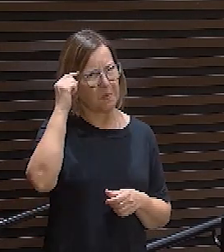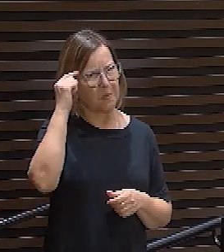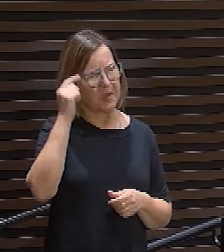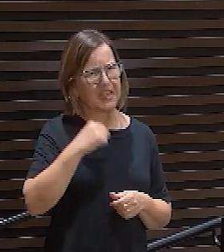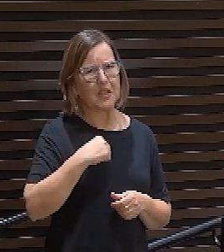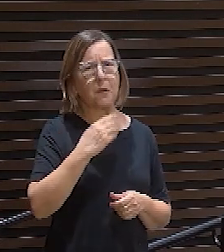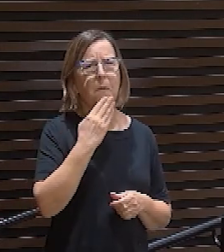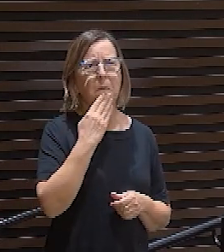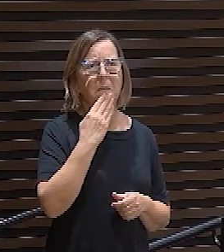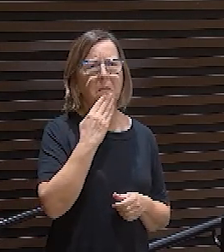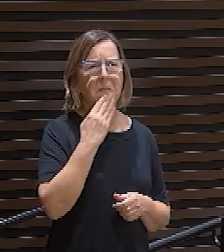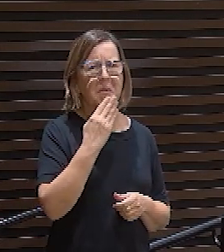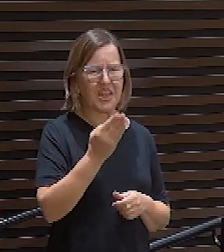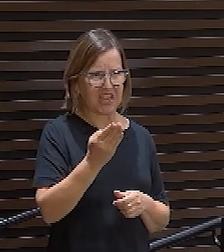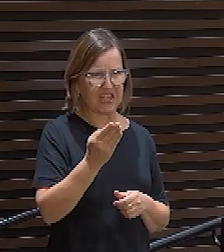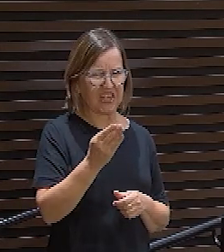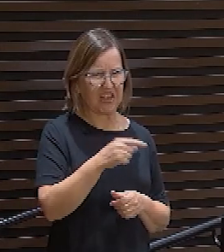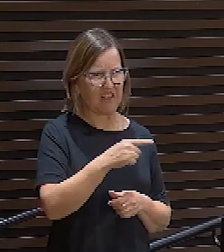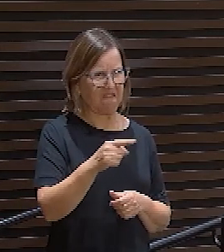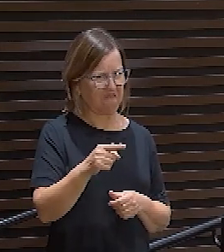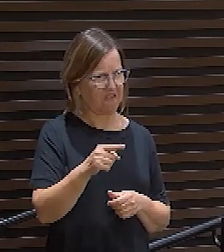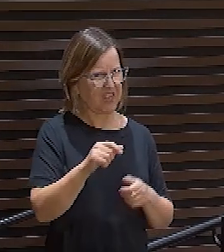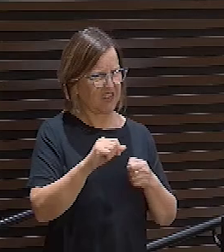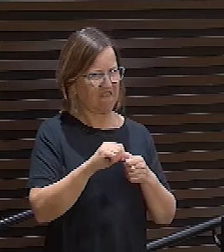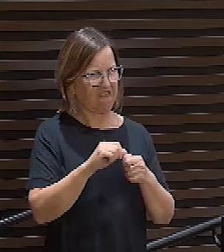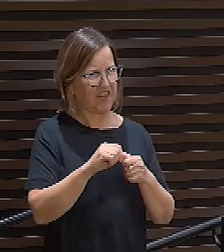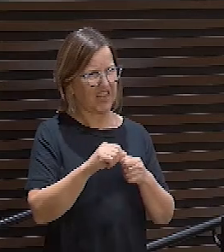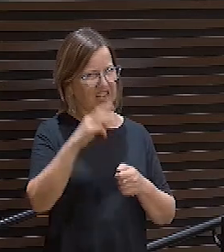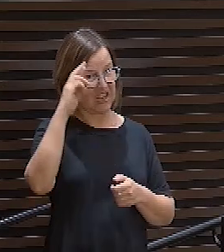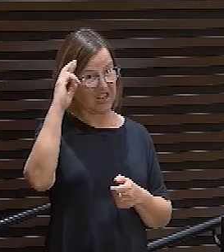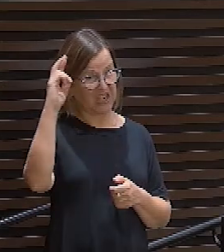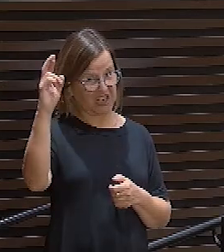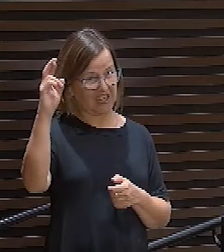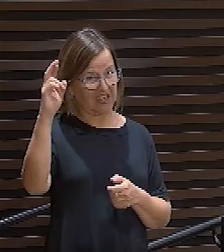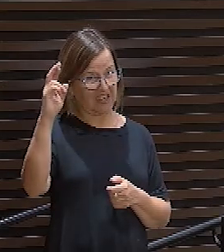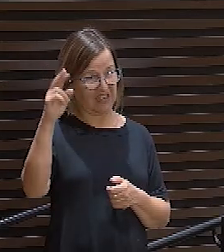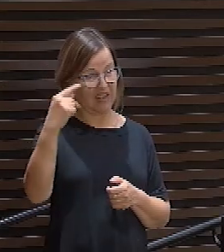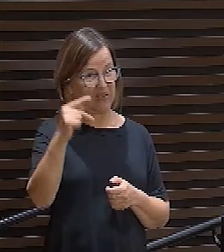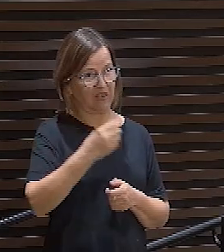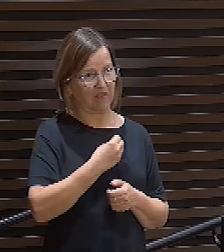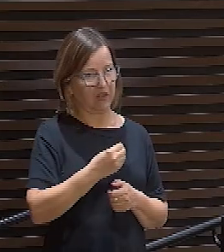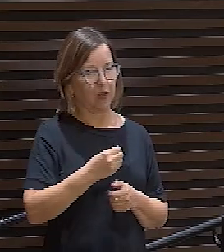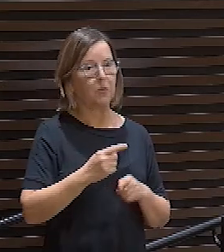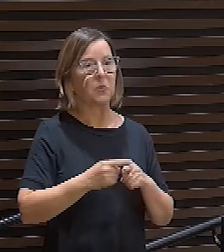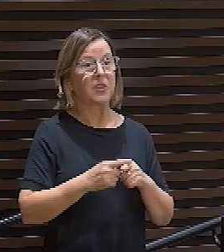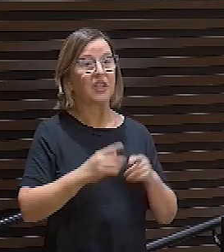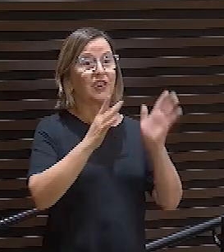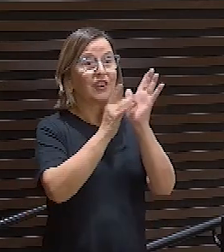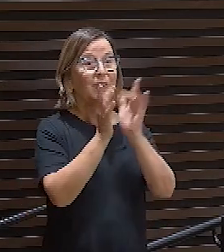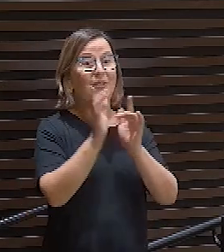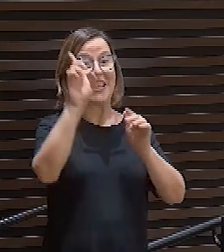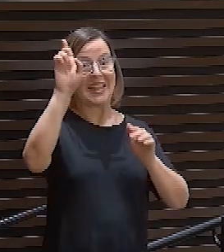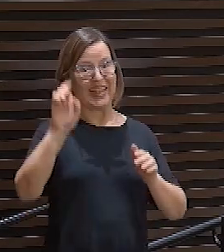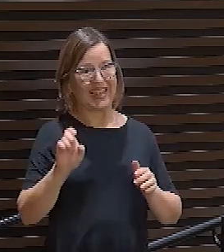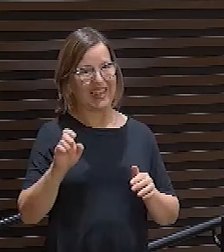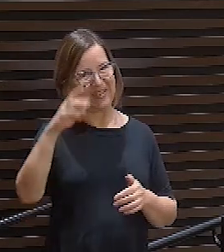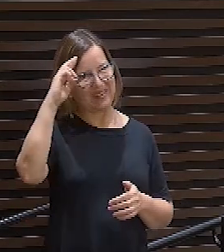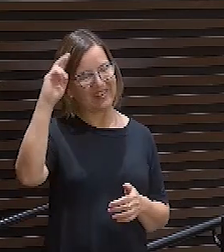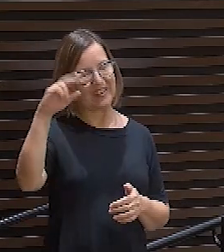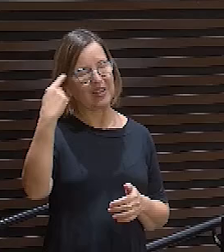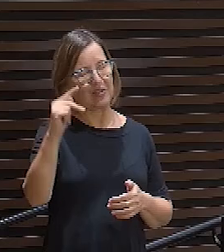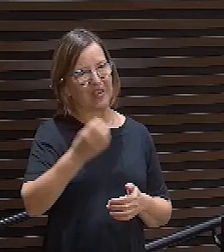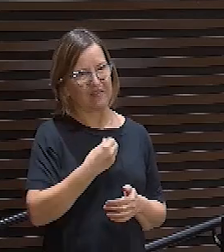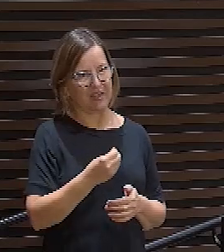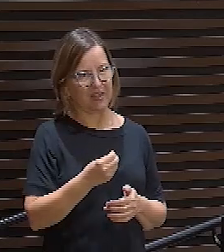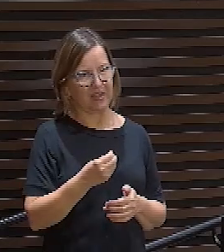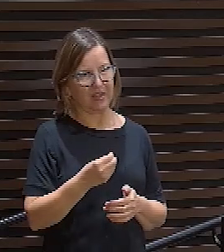fazer Jesus o Senhor da tua vida. Jesus é o Senhor da tua vida. Quer você sirva Ele